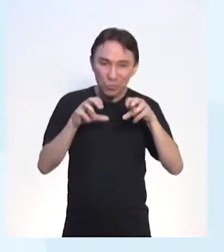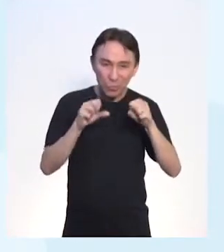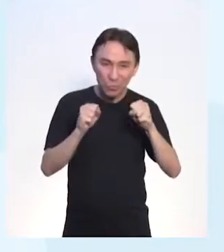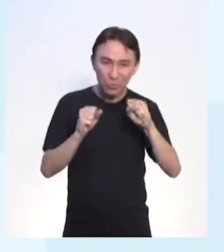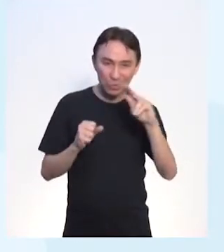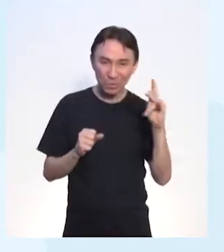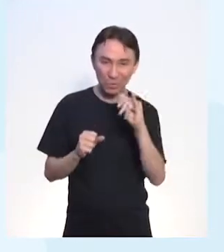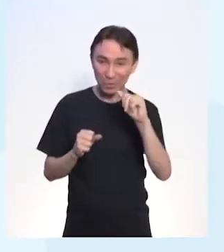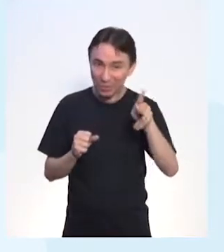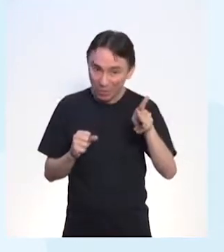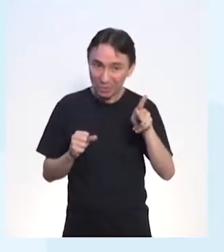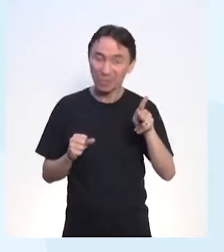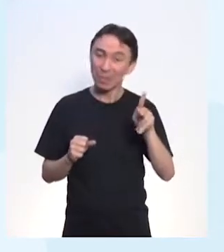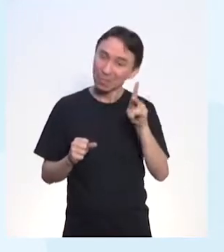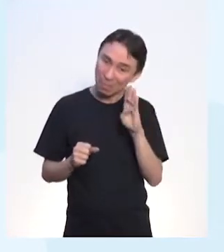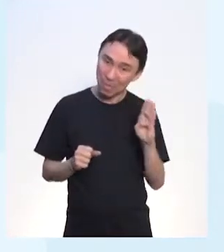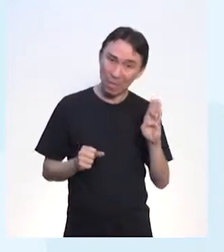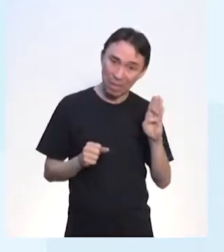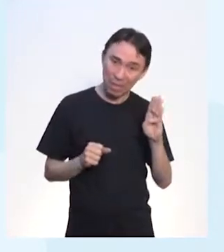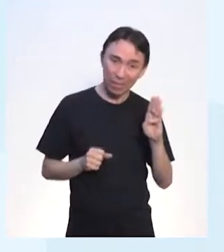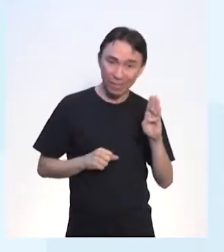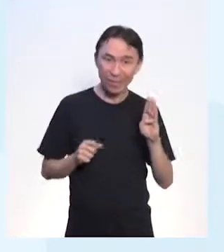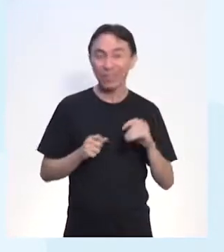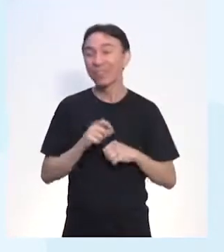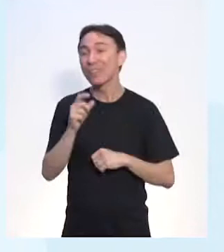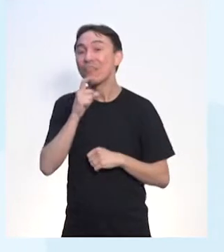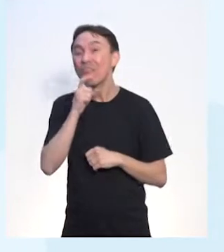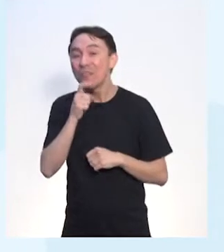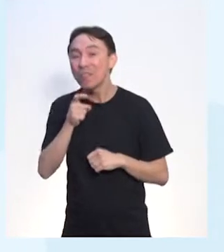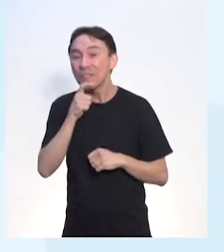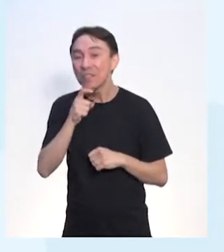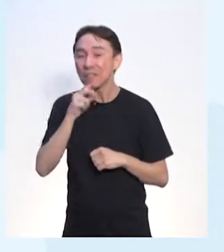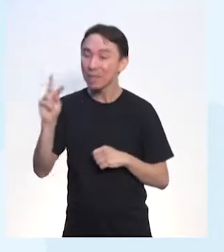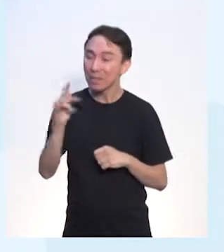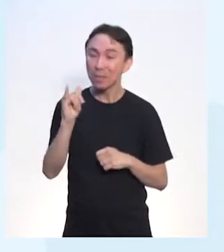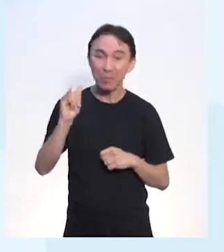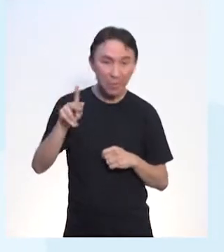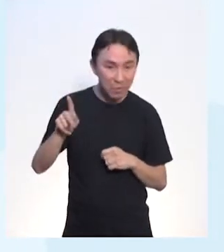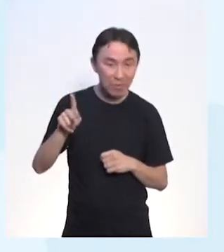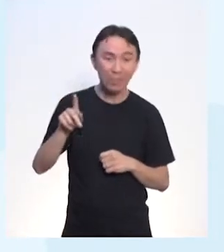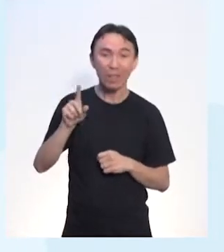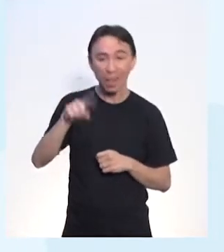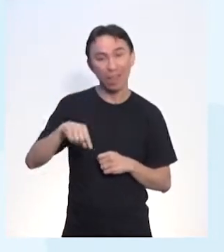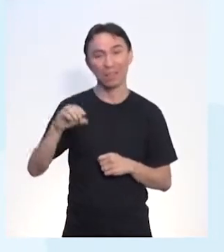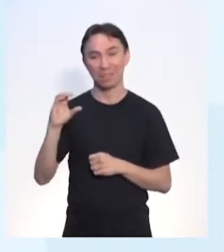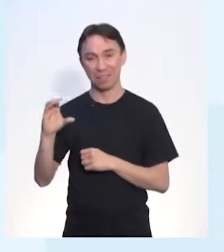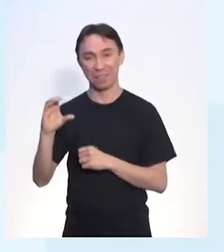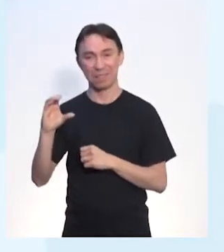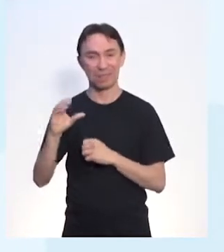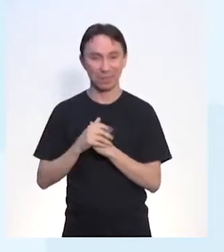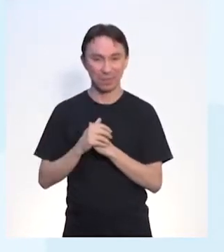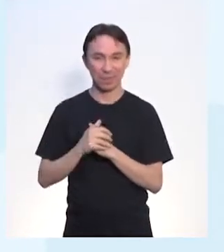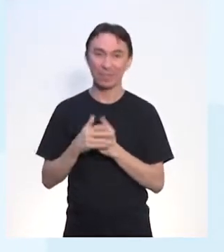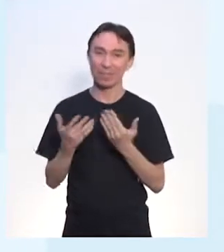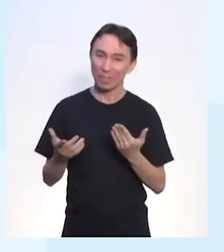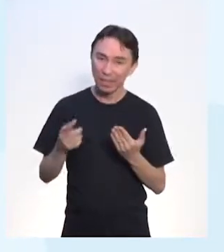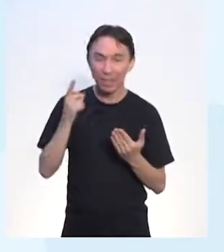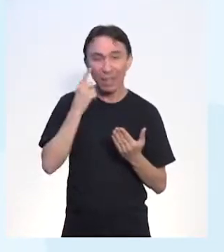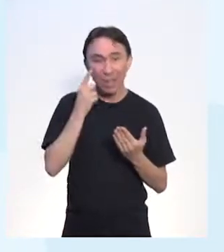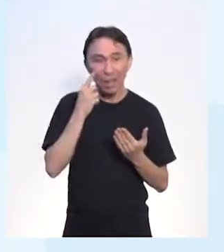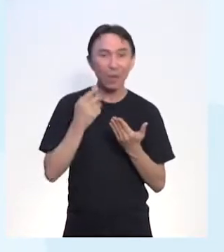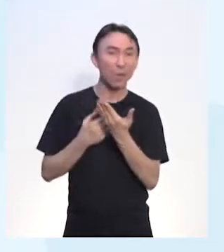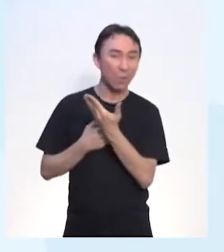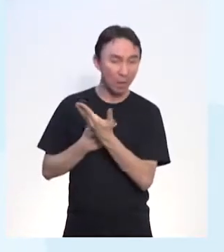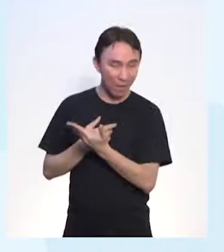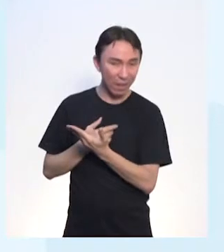C. Então, aqui nós temos a relação das hipotenusas. Então, elas